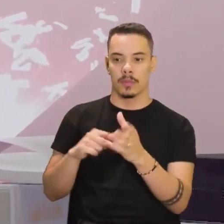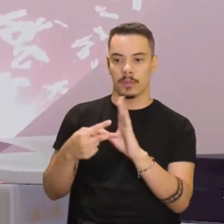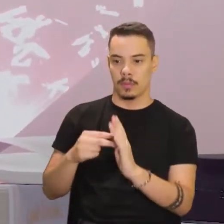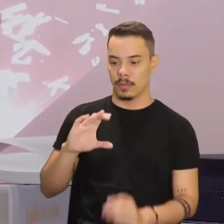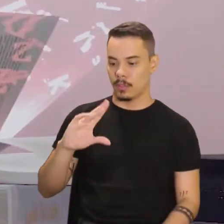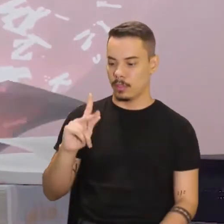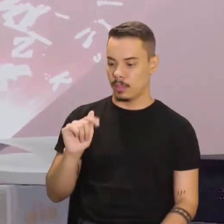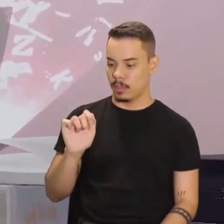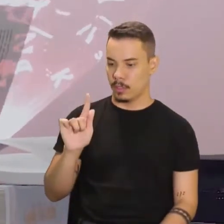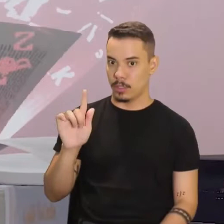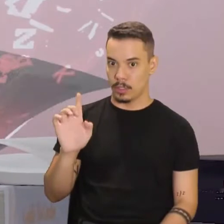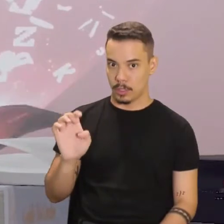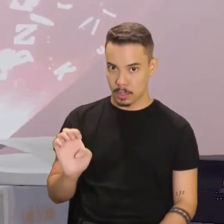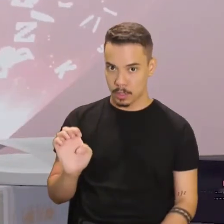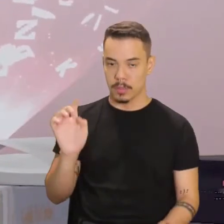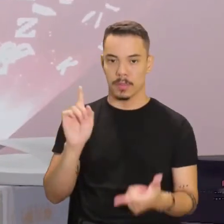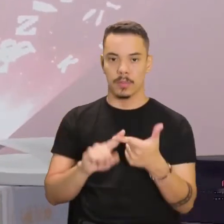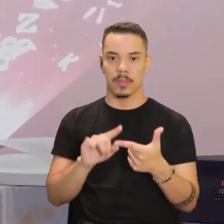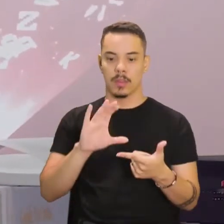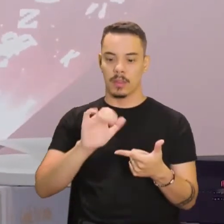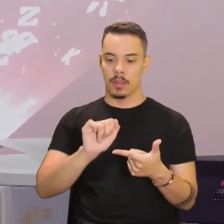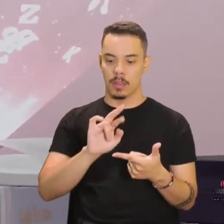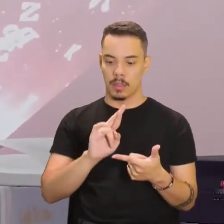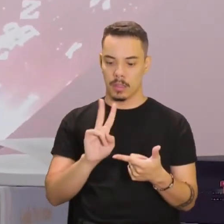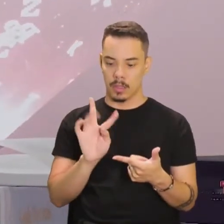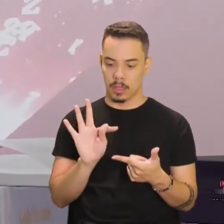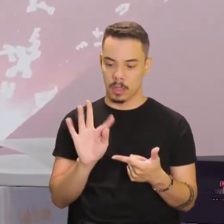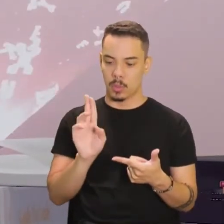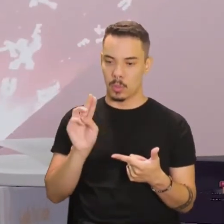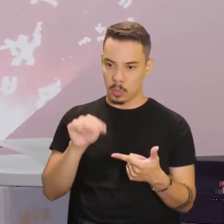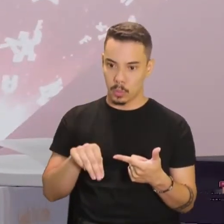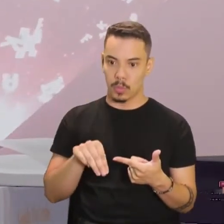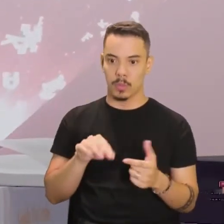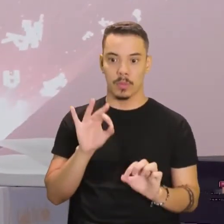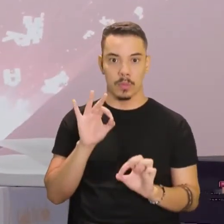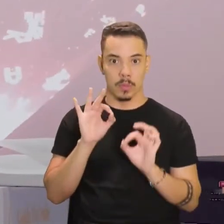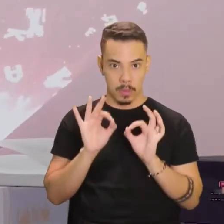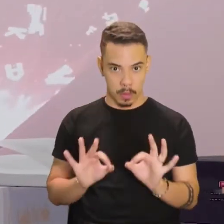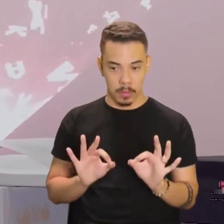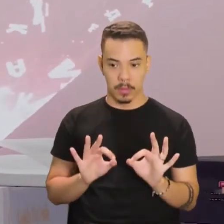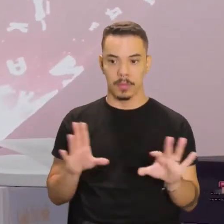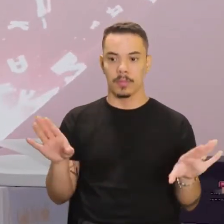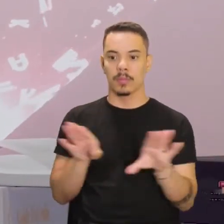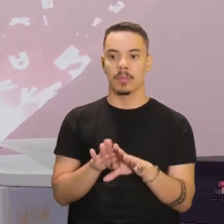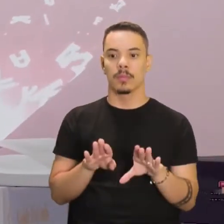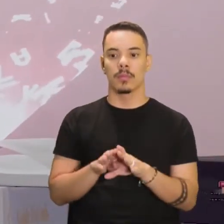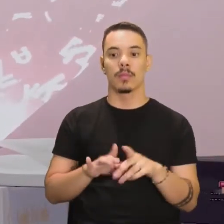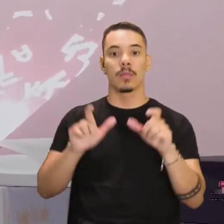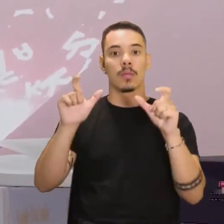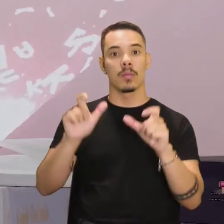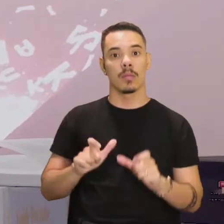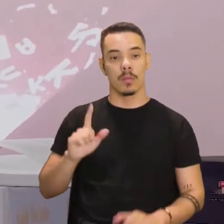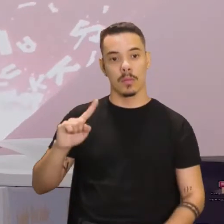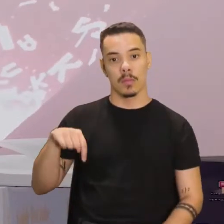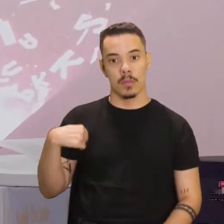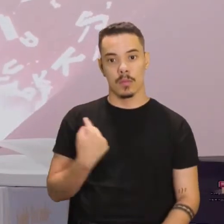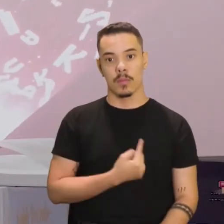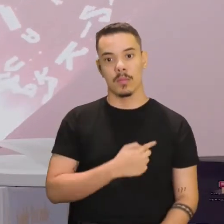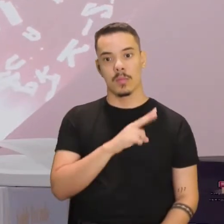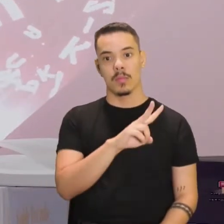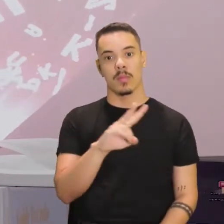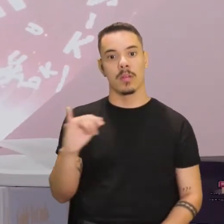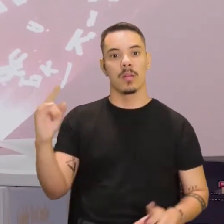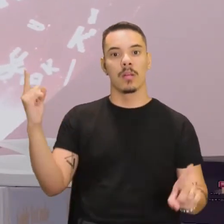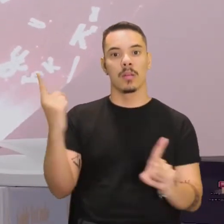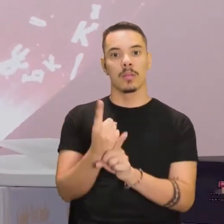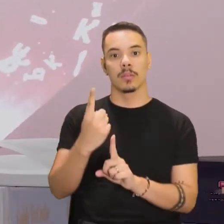o que que o que que é cartoon Tá ok e onde a gente vai encontrar esse tipo